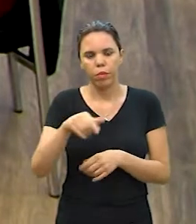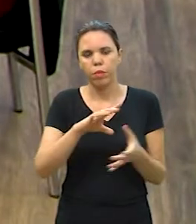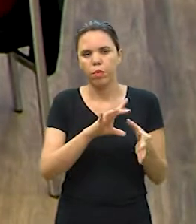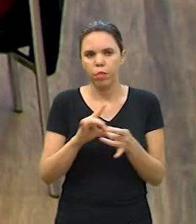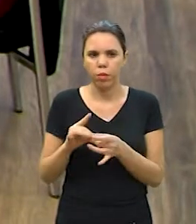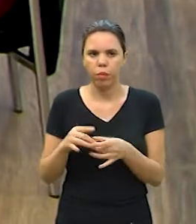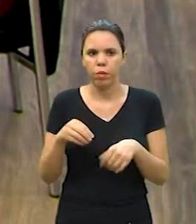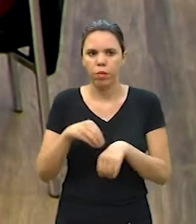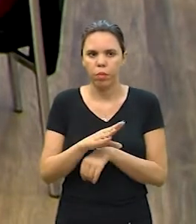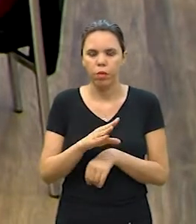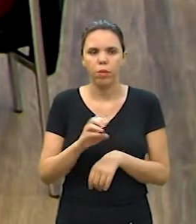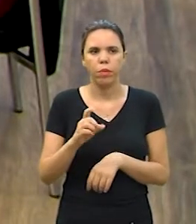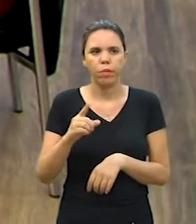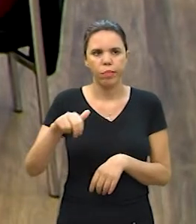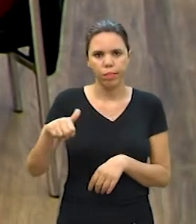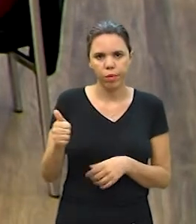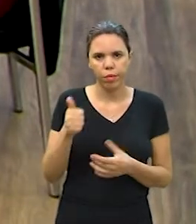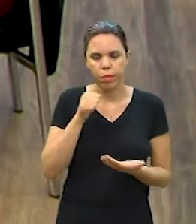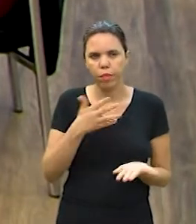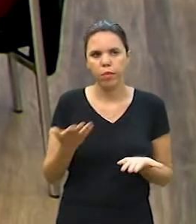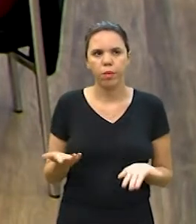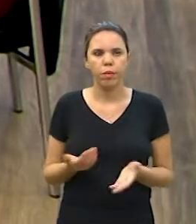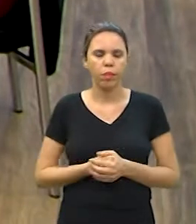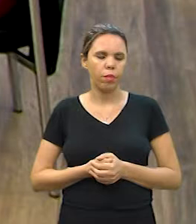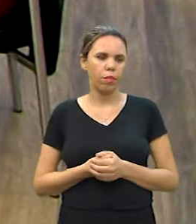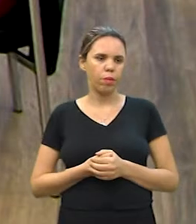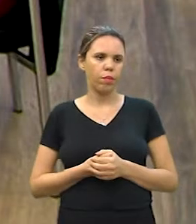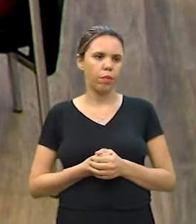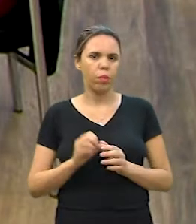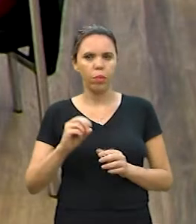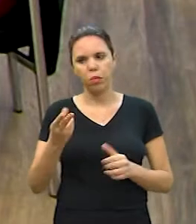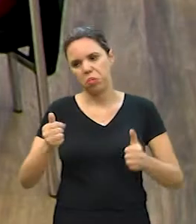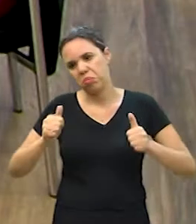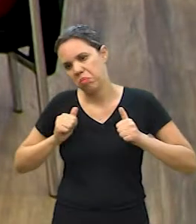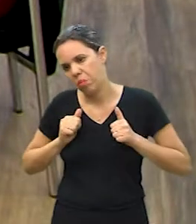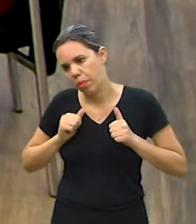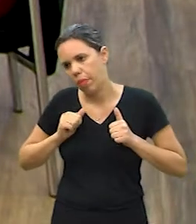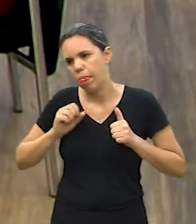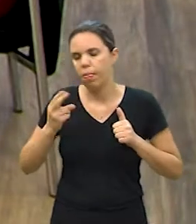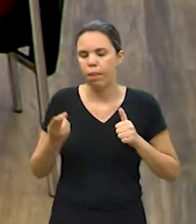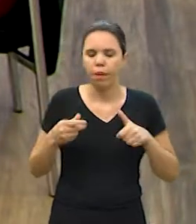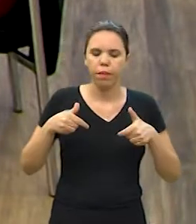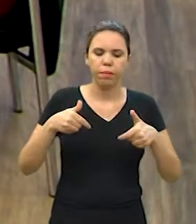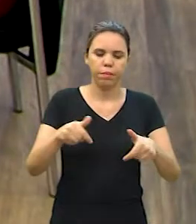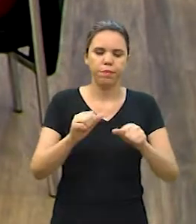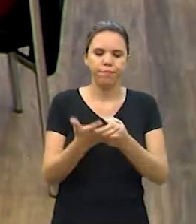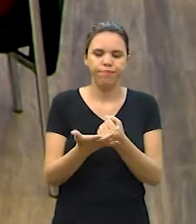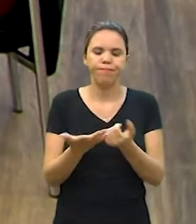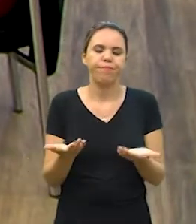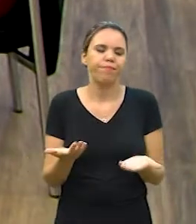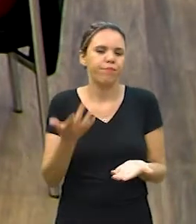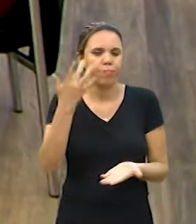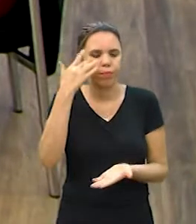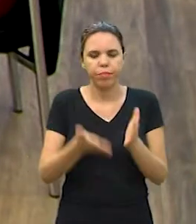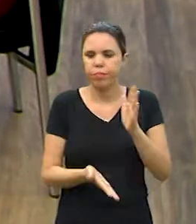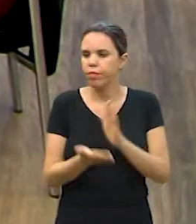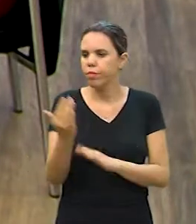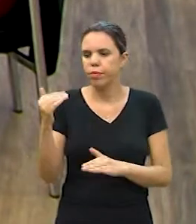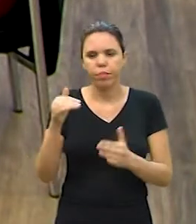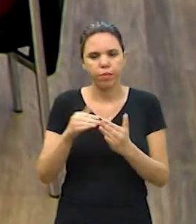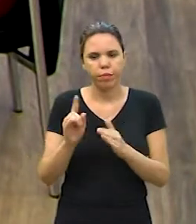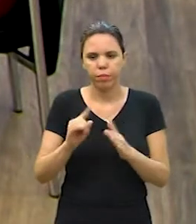este contexto trazido pela Edna da mulher que ou está desempregada, que enfrentou a pandemia não saindo